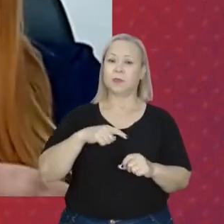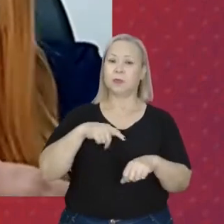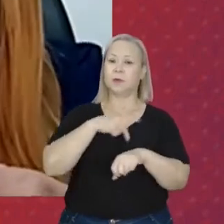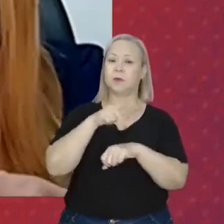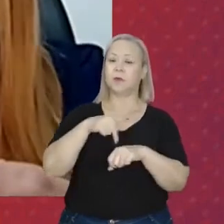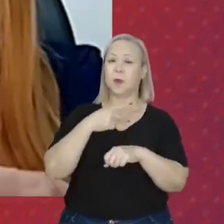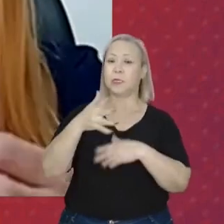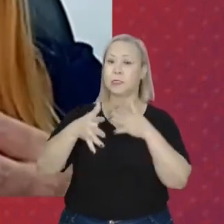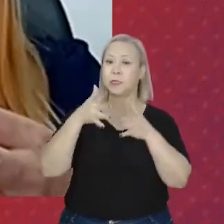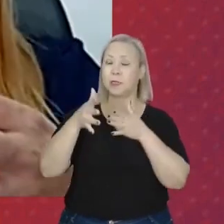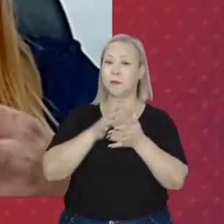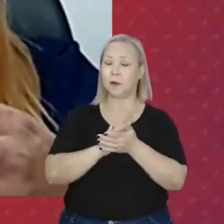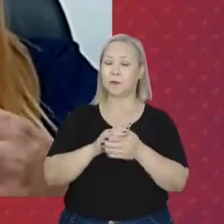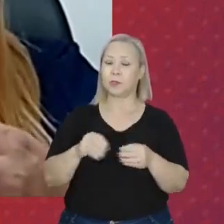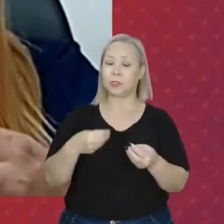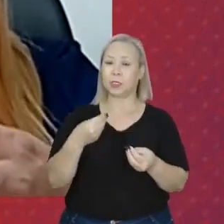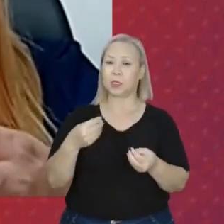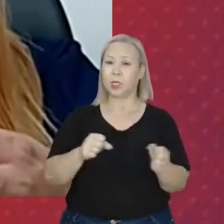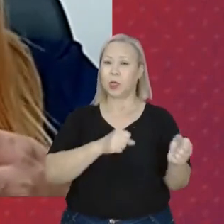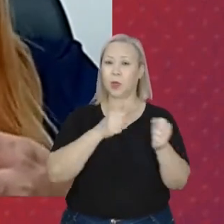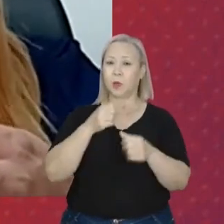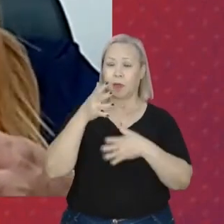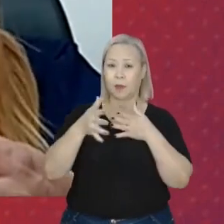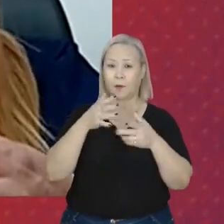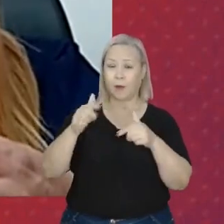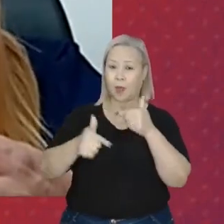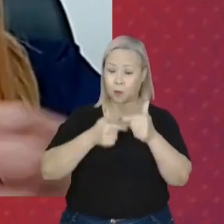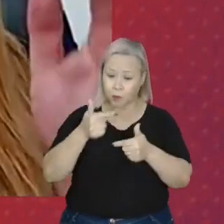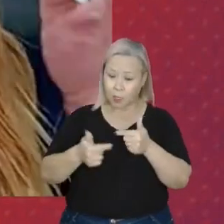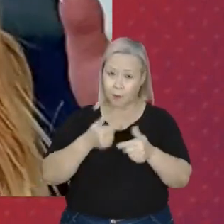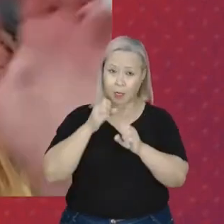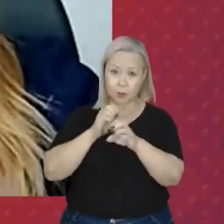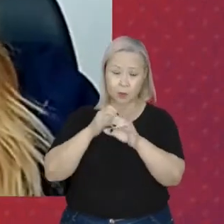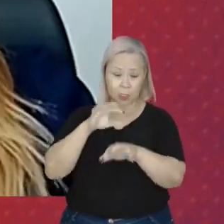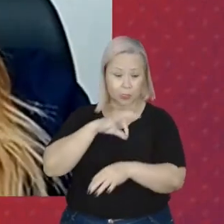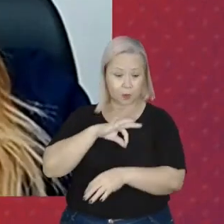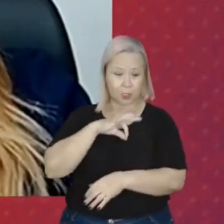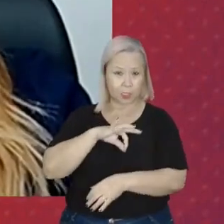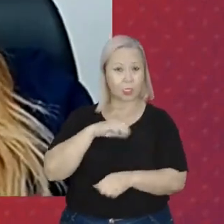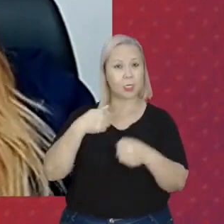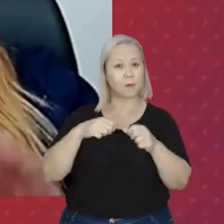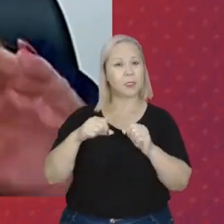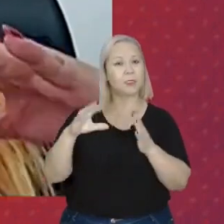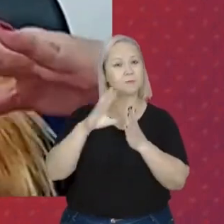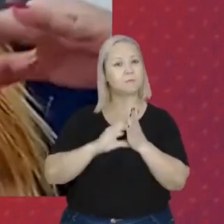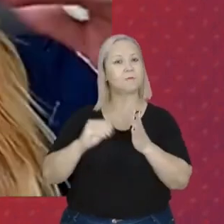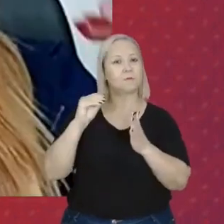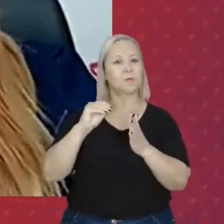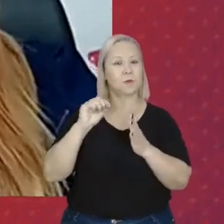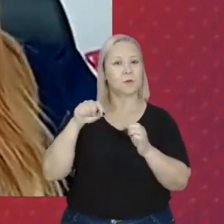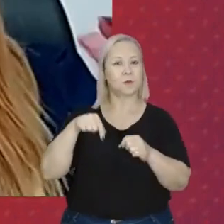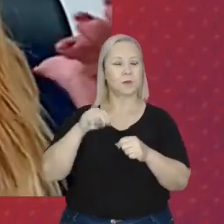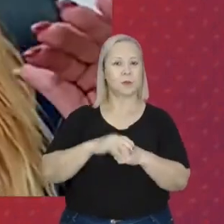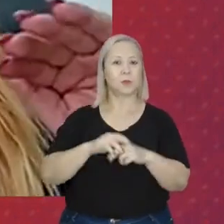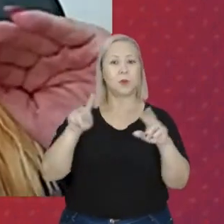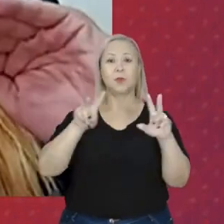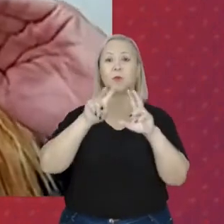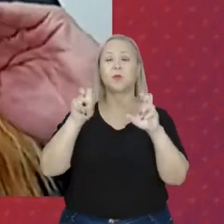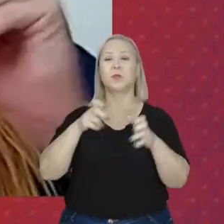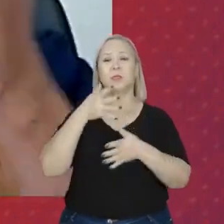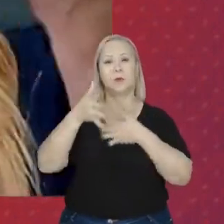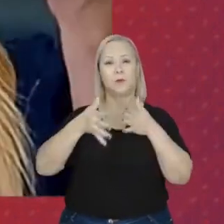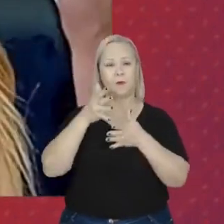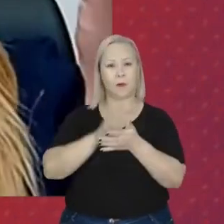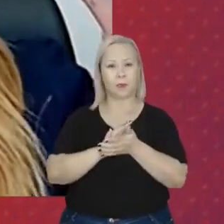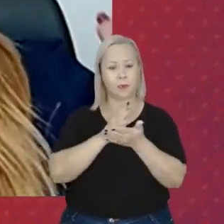o que a gente quiser fazer no campo da empregabilidade, educação e renda tem que se espelhar nisso. Então, é sobre isso que estamos falando.